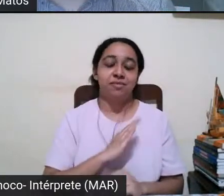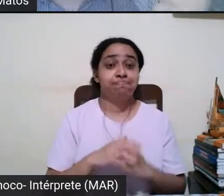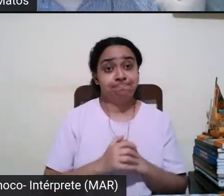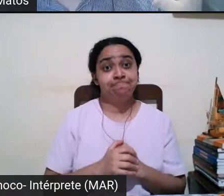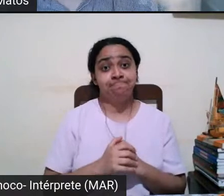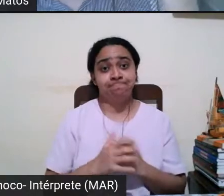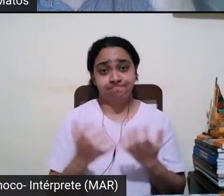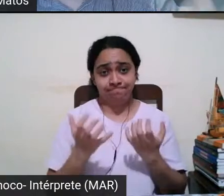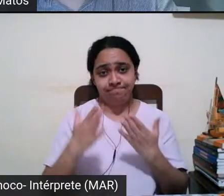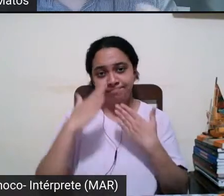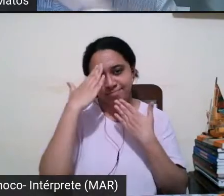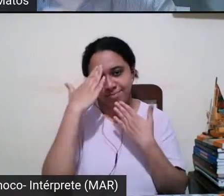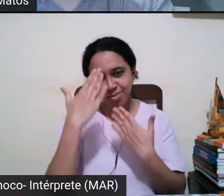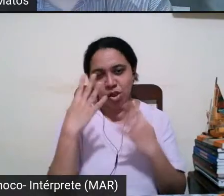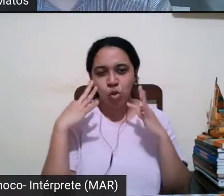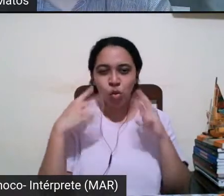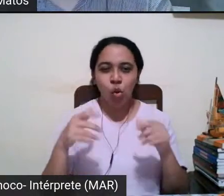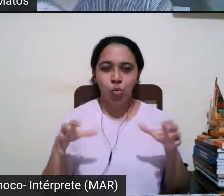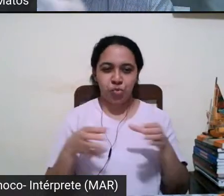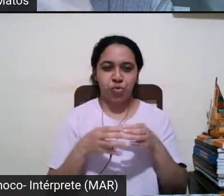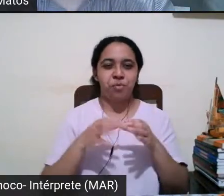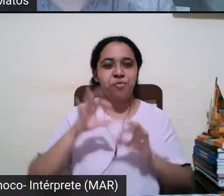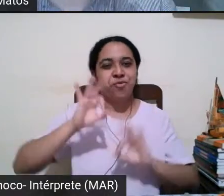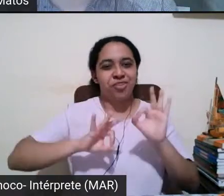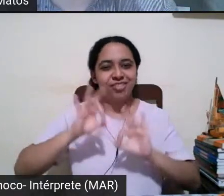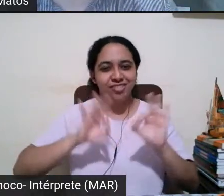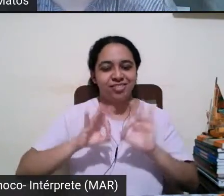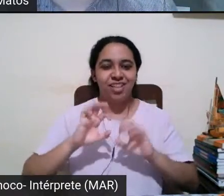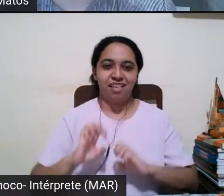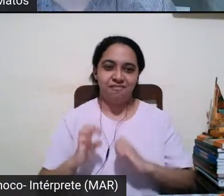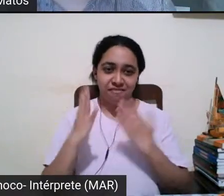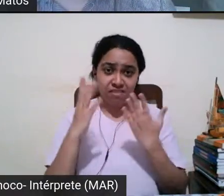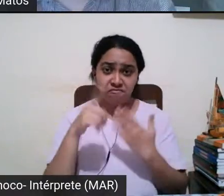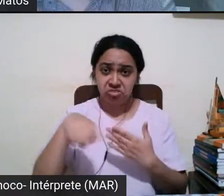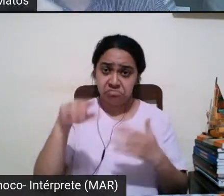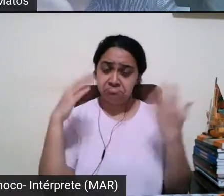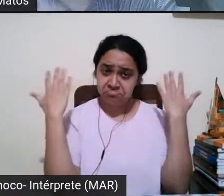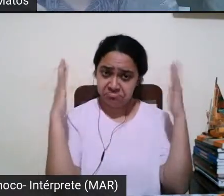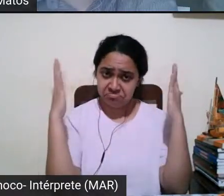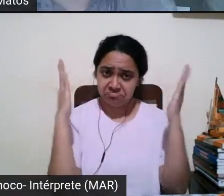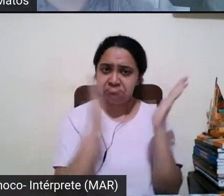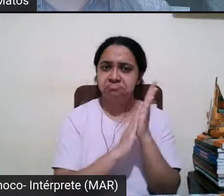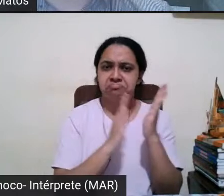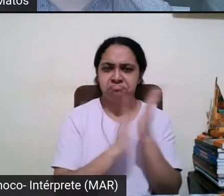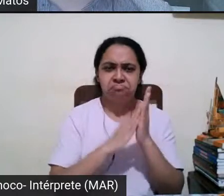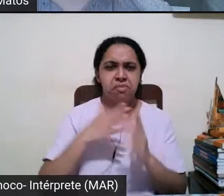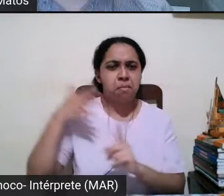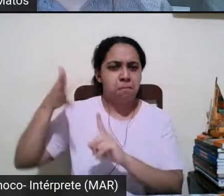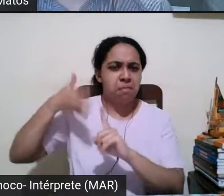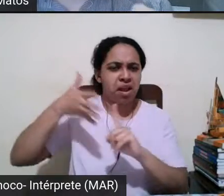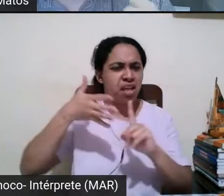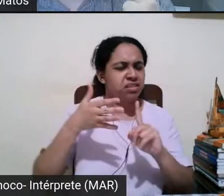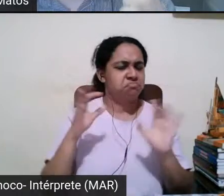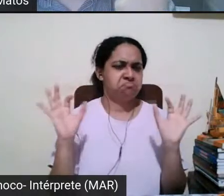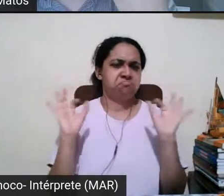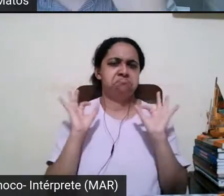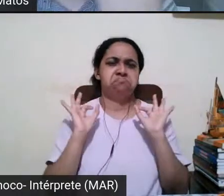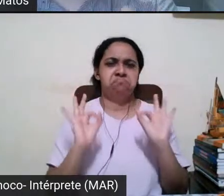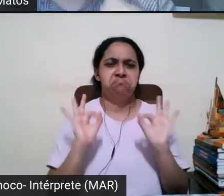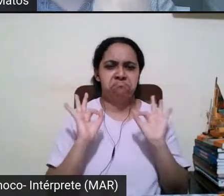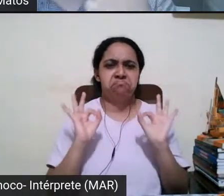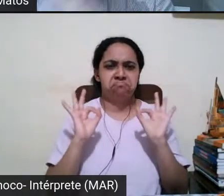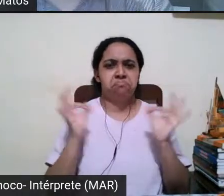quero agradecer a toda a comissão organizadora do evento estão de parabéns as palestras foram ótimas dos outros dias tá